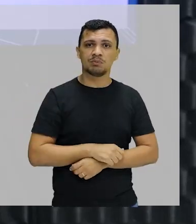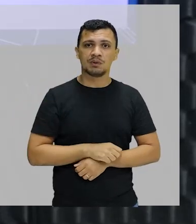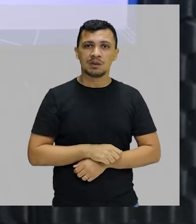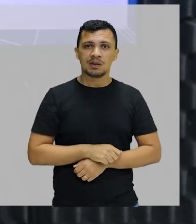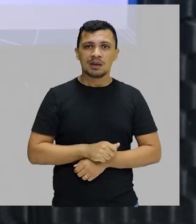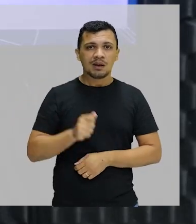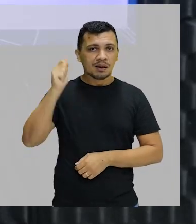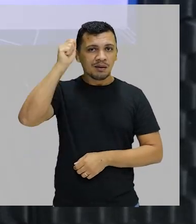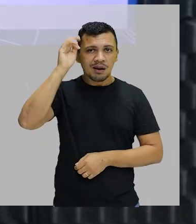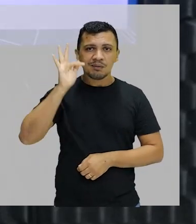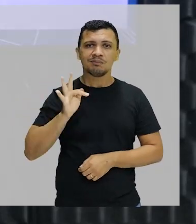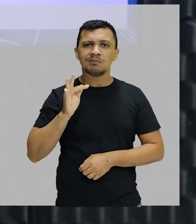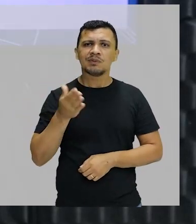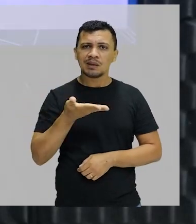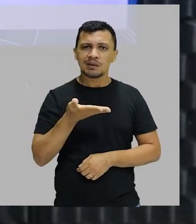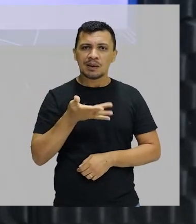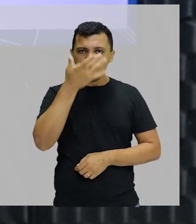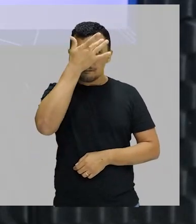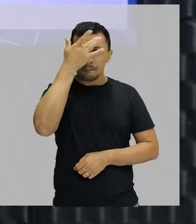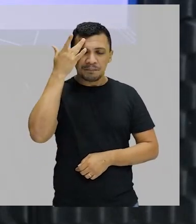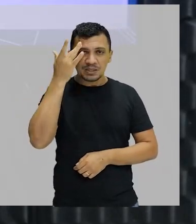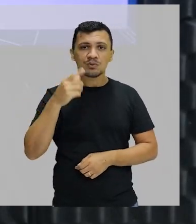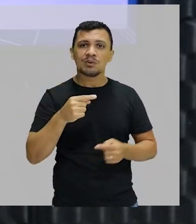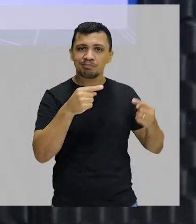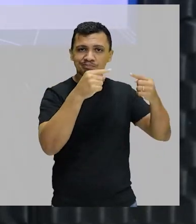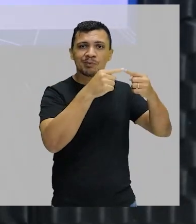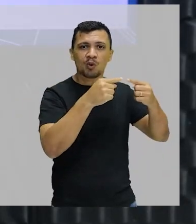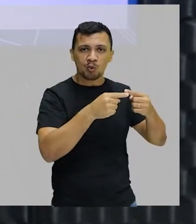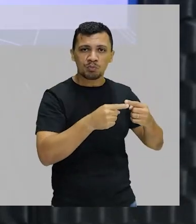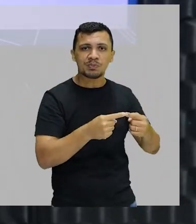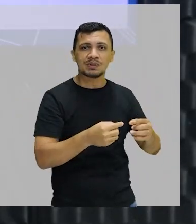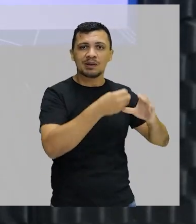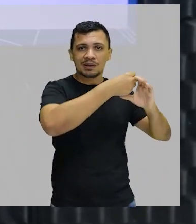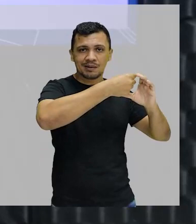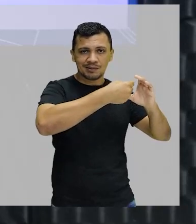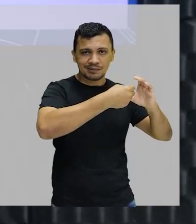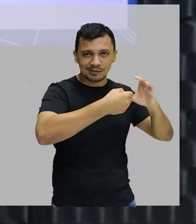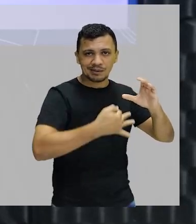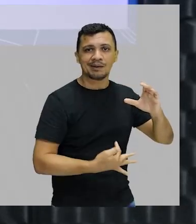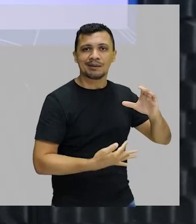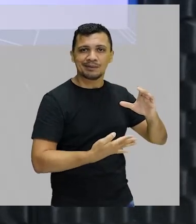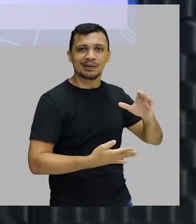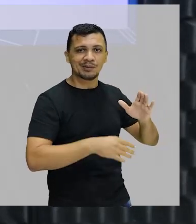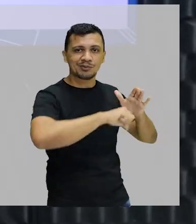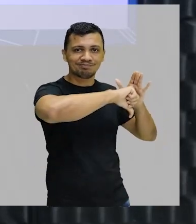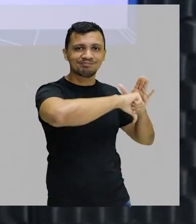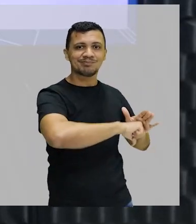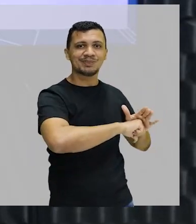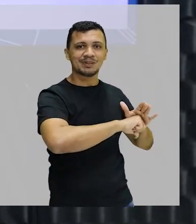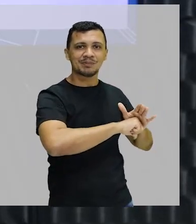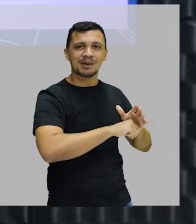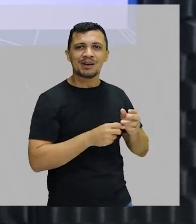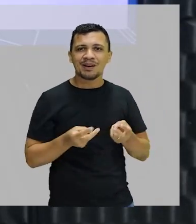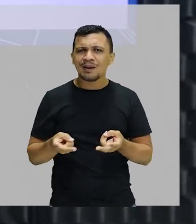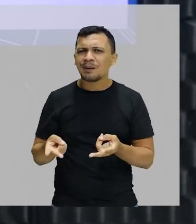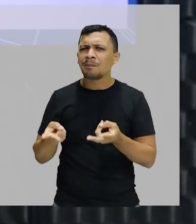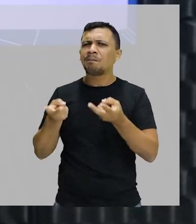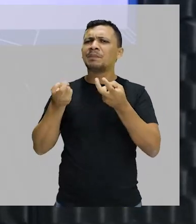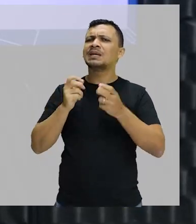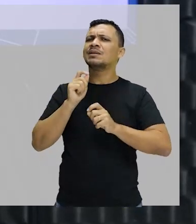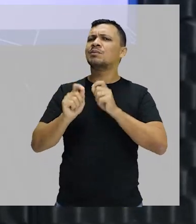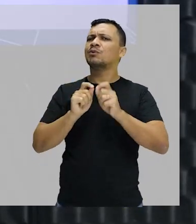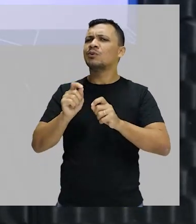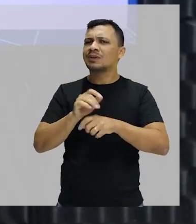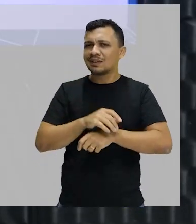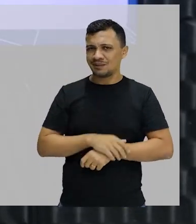descendentes de africanos, como pessoas que estão enquadradas nessa categoria, segundo Lombroso. E aí tu percebe por que a